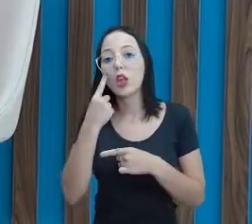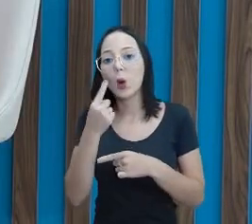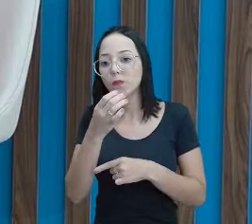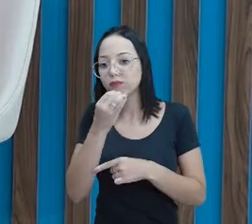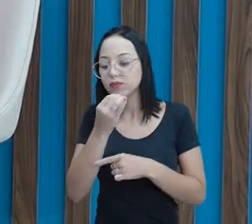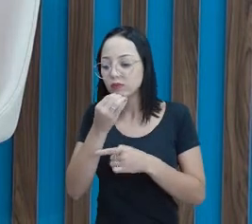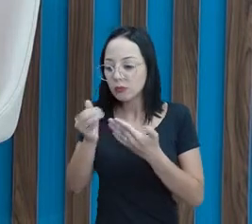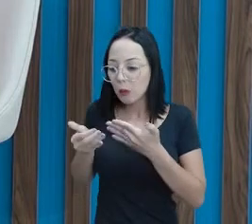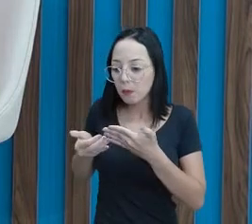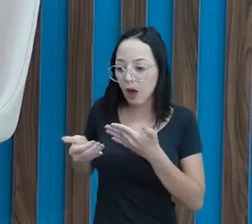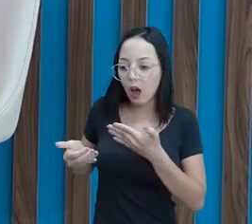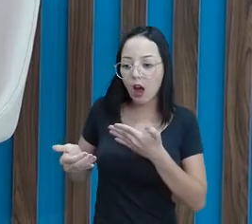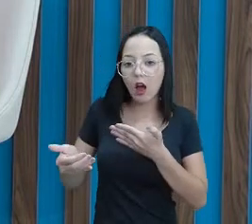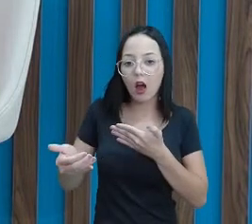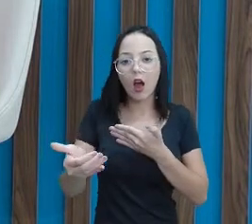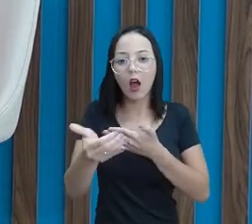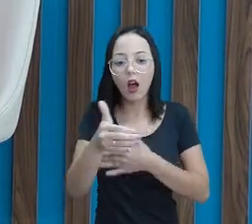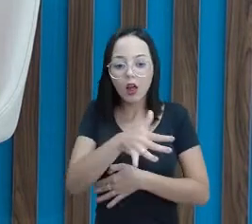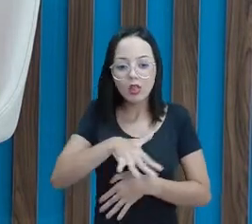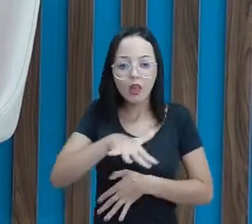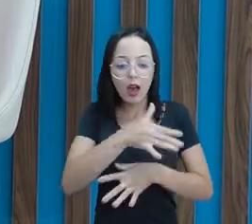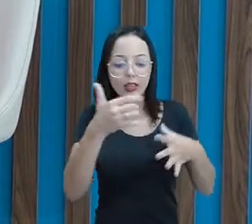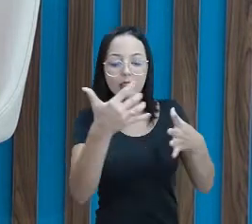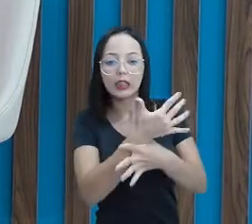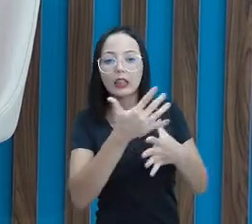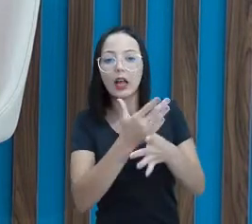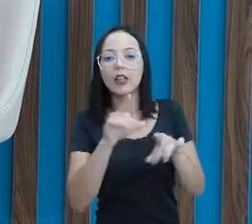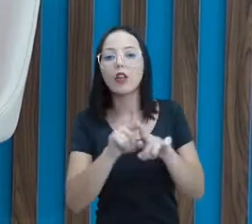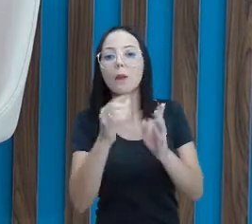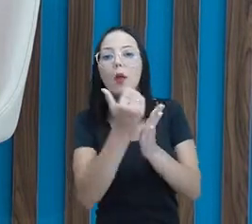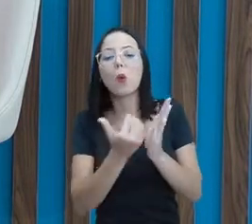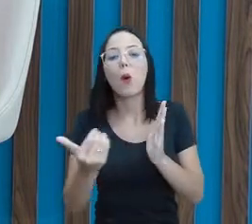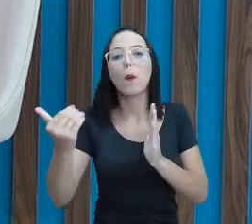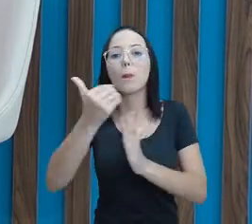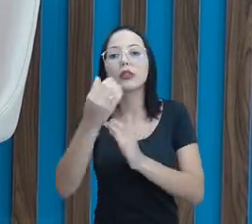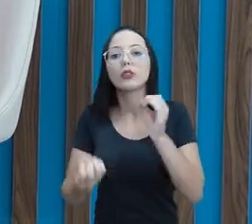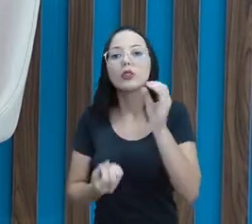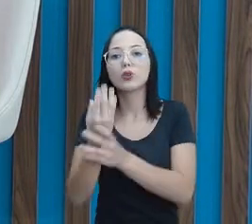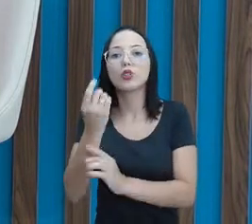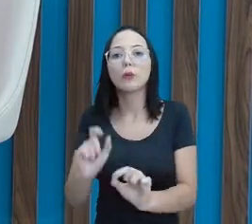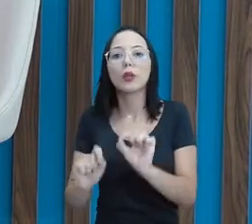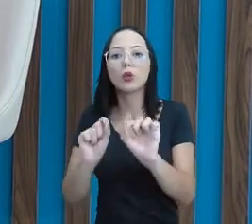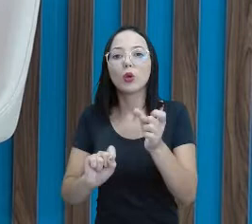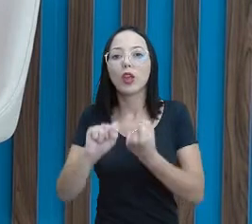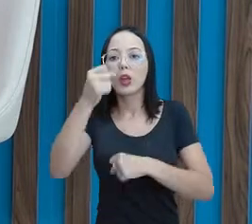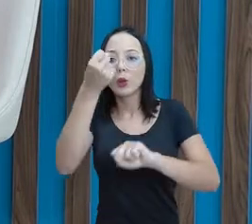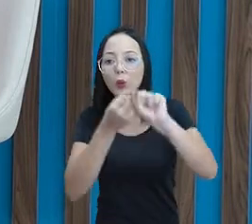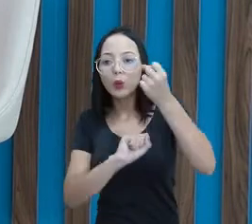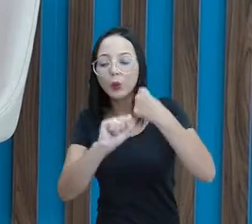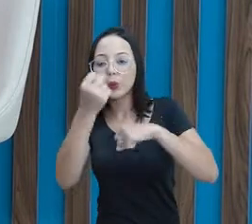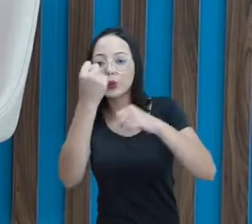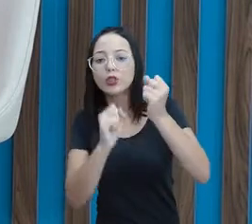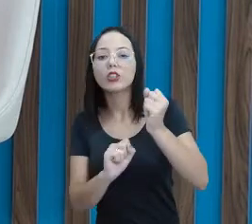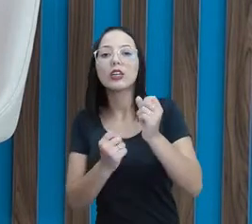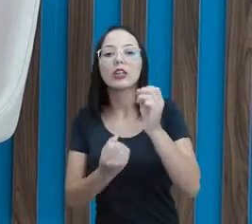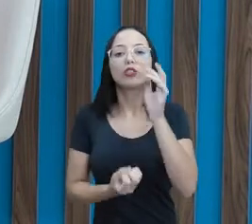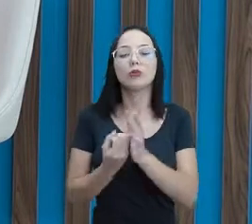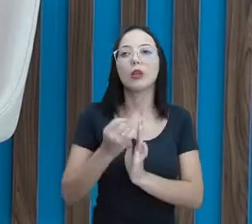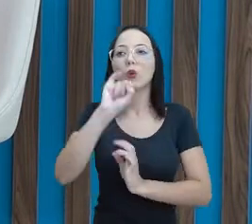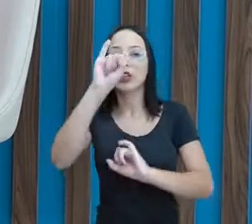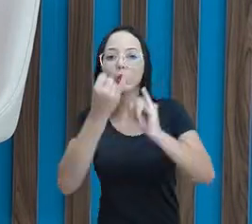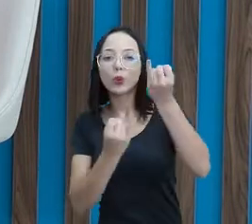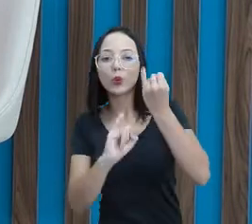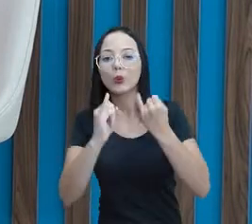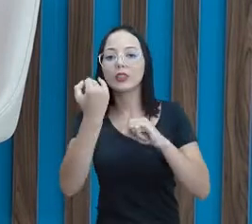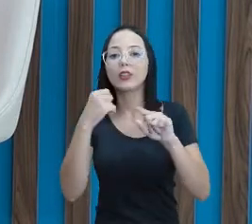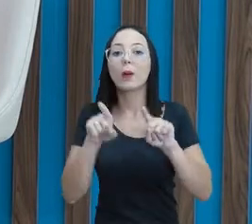né? Principalmente na área urbana, né? Nós vamos ter o quê? O aumento de surgimentos, né? De indústrias, de fábricas, e tudo isso